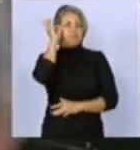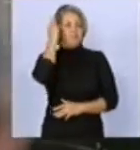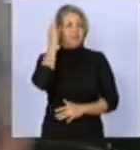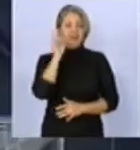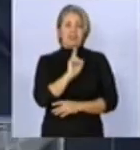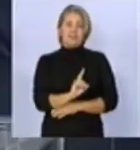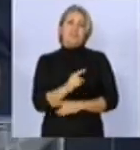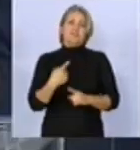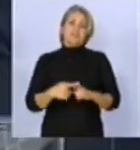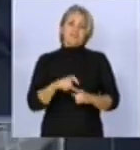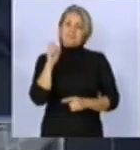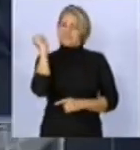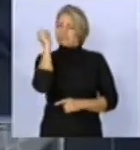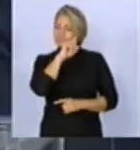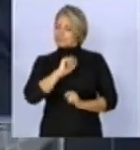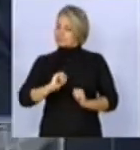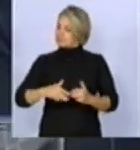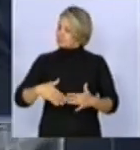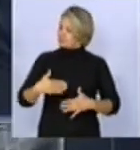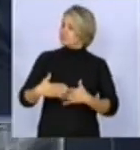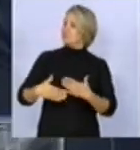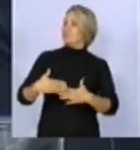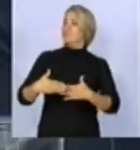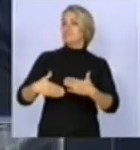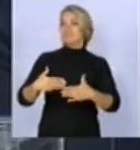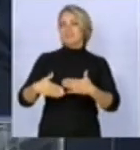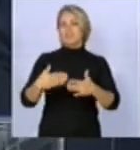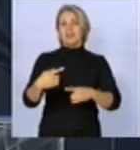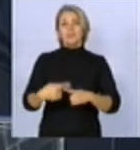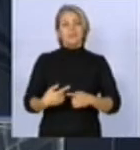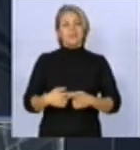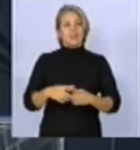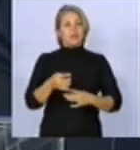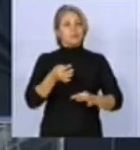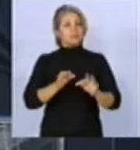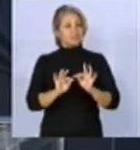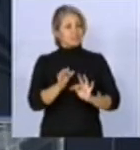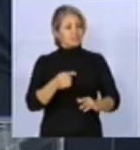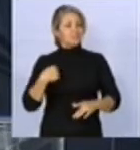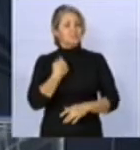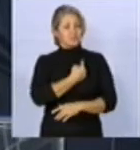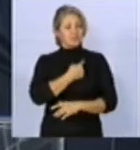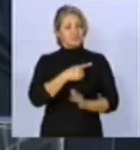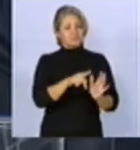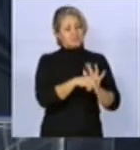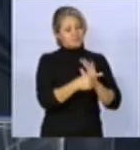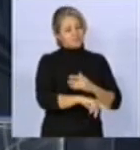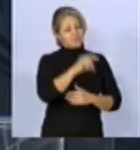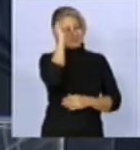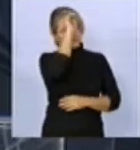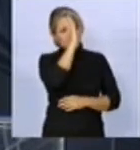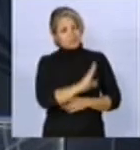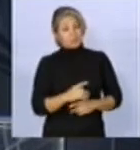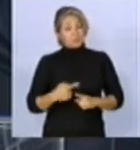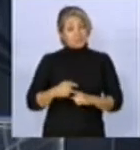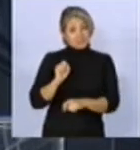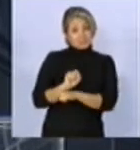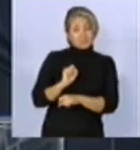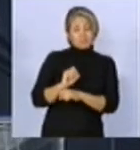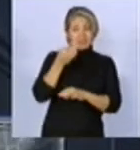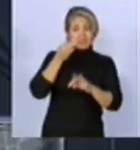é a coisa tem que ir devagar É porque os técnicos são nós somos brasileiros porque se for esperar por esse